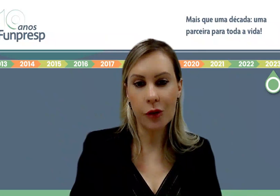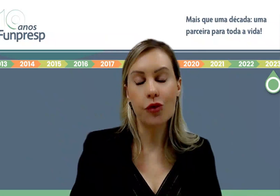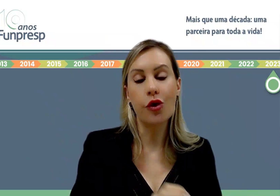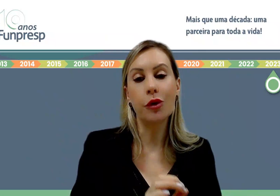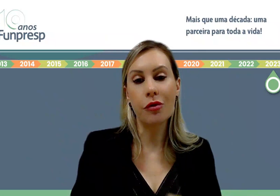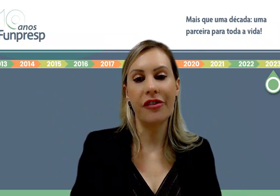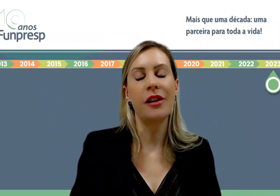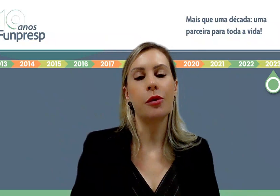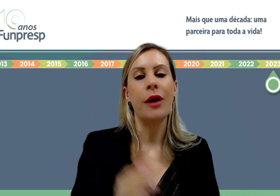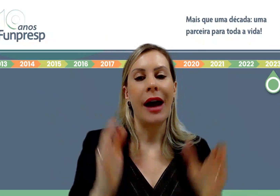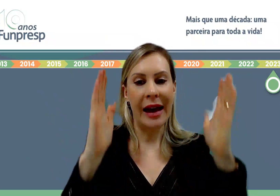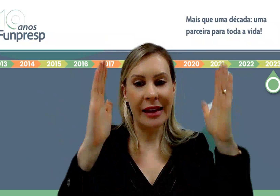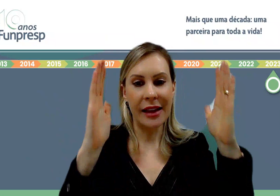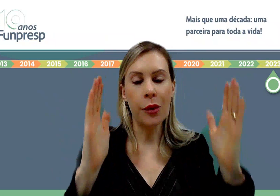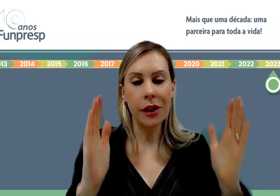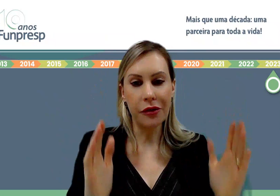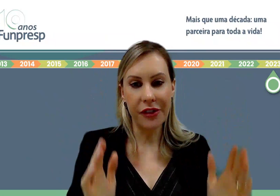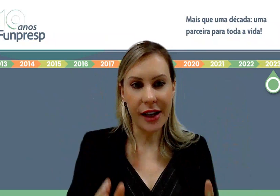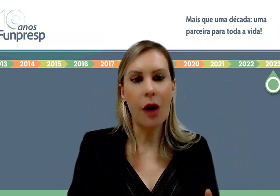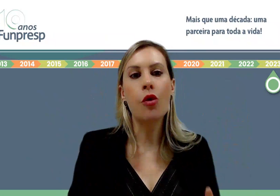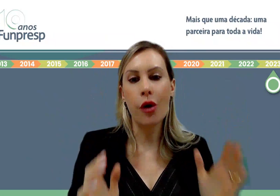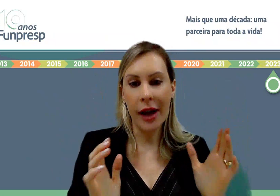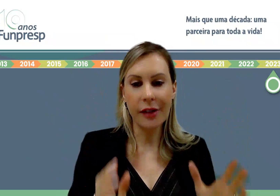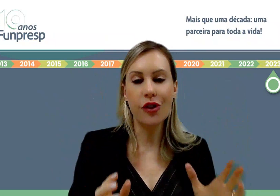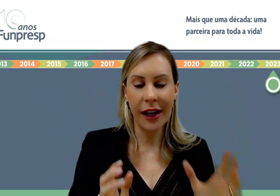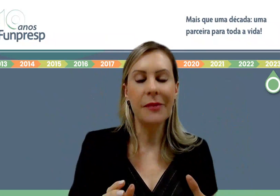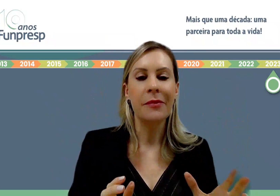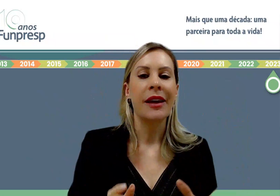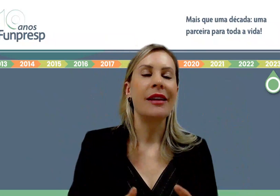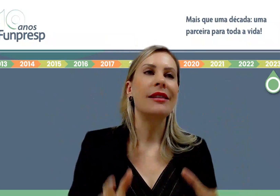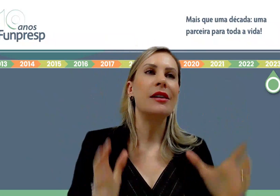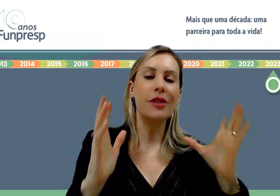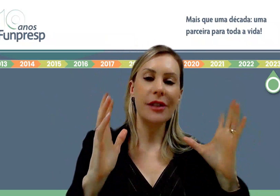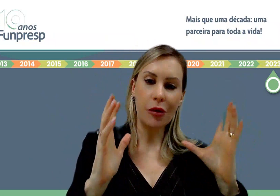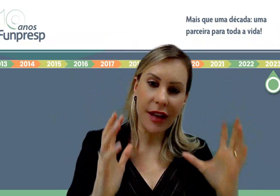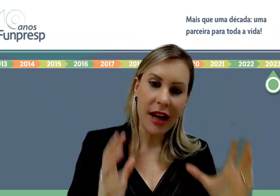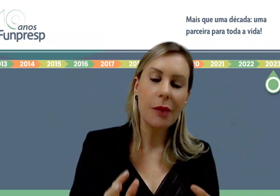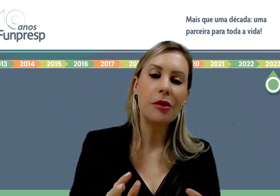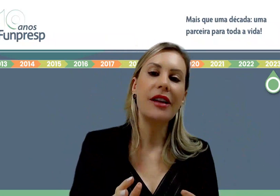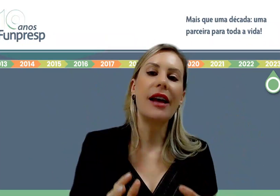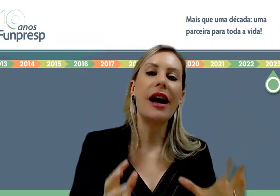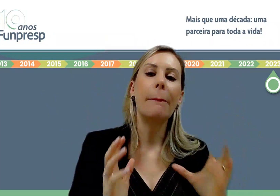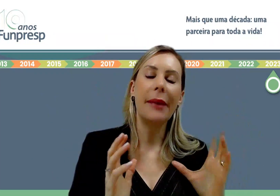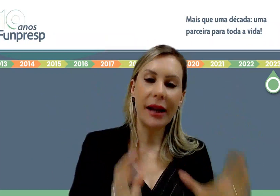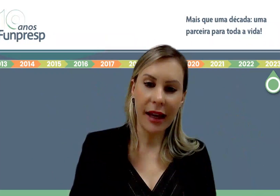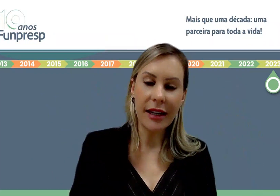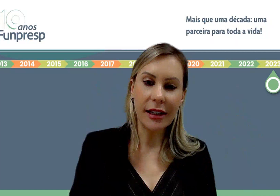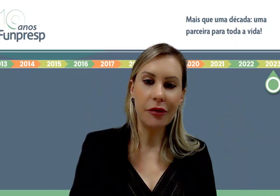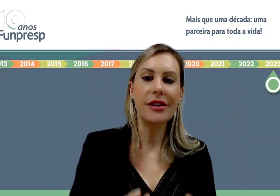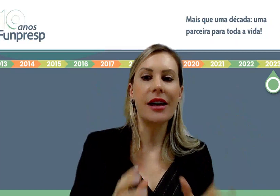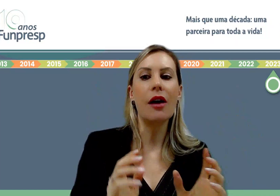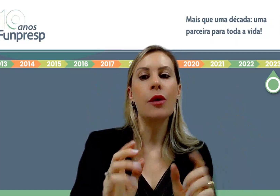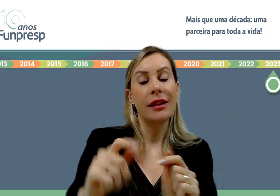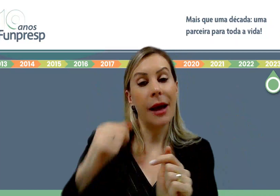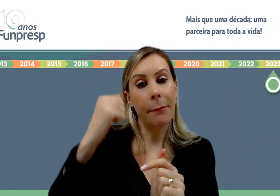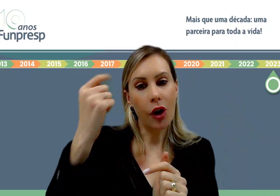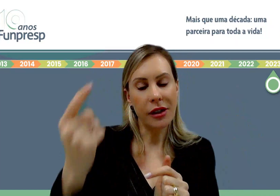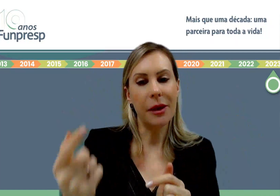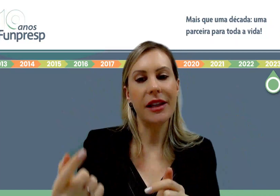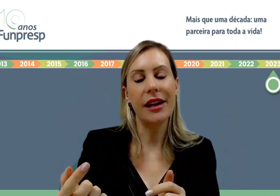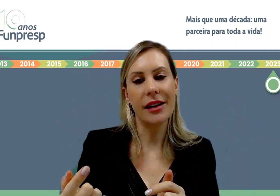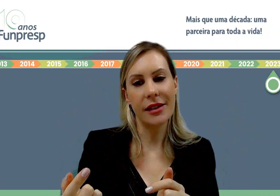os boletos, como novembro ainda é o ano fiscal corrente, né? Então, você consegue aproveitar para aquele ano fiscal